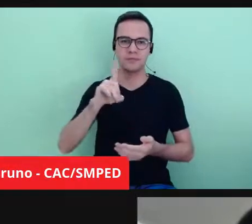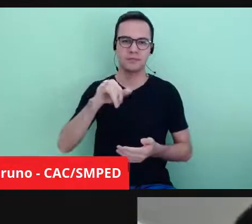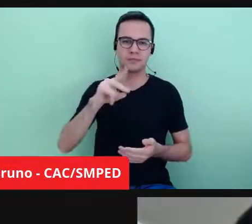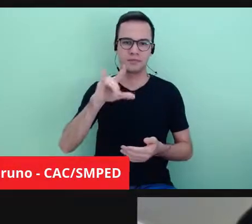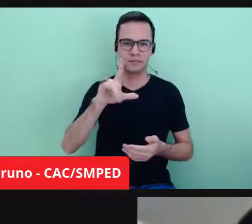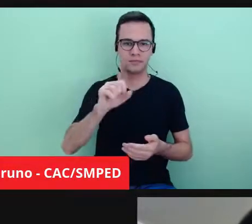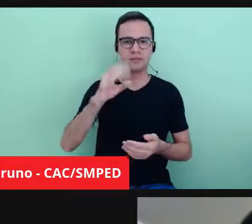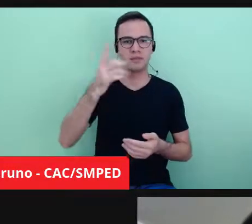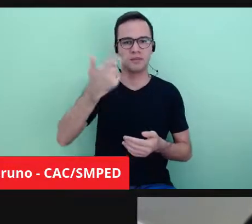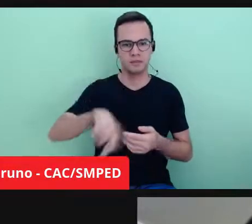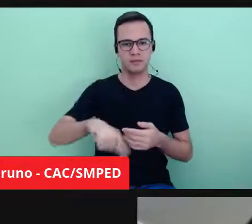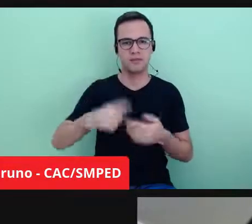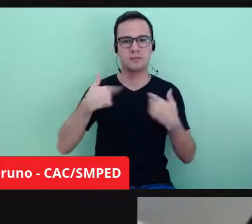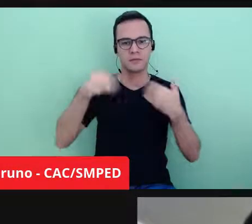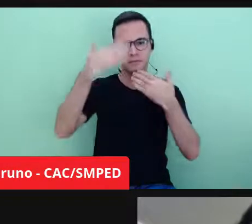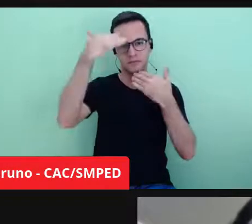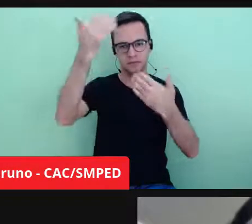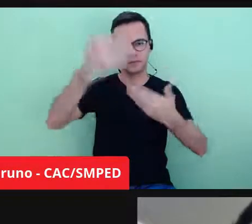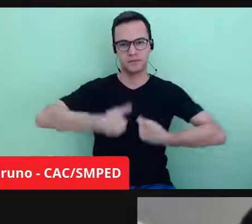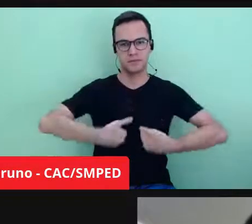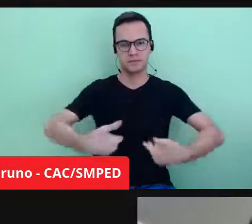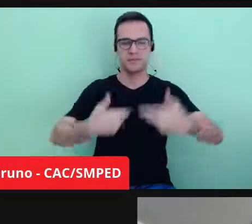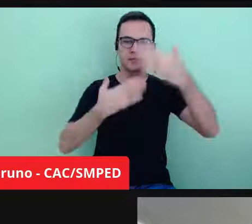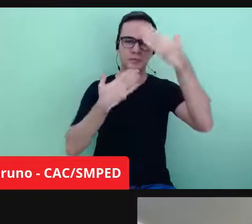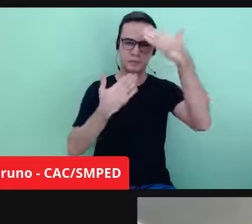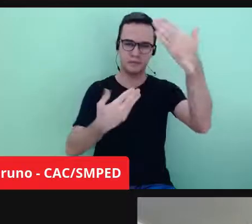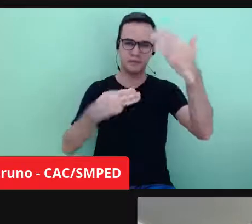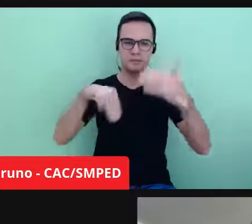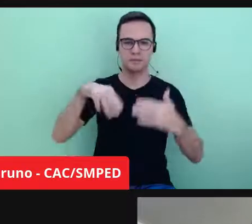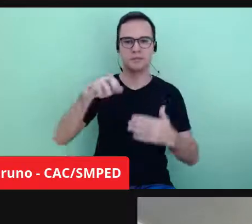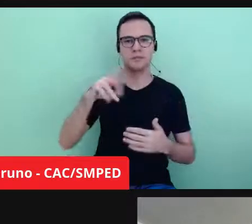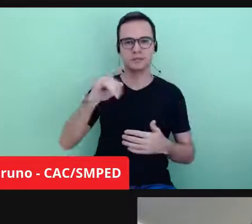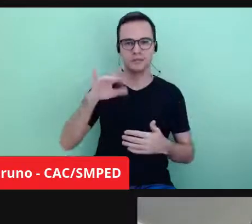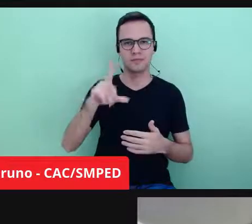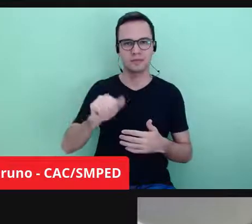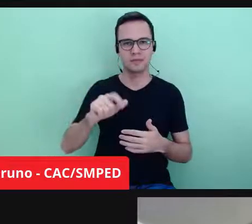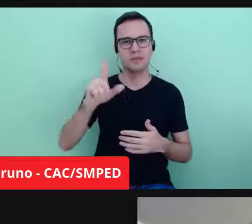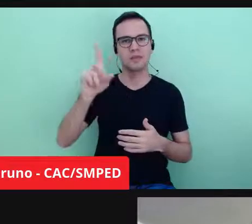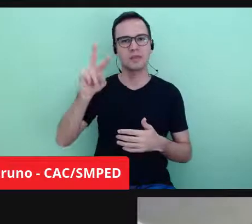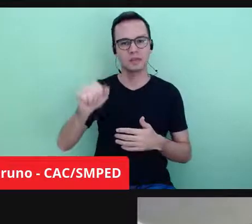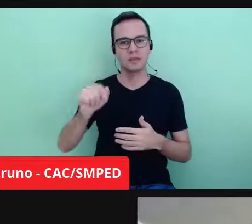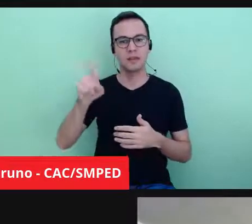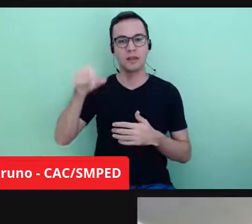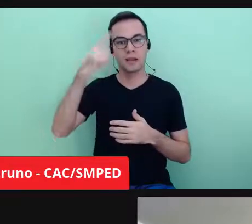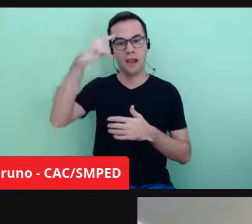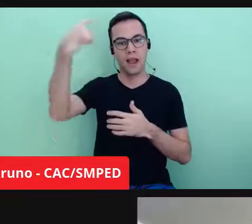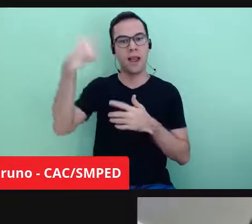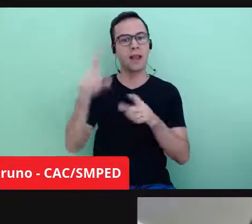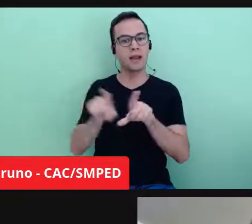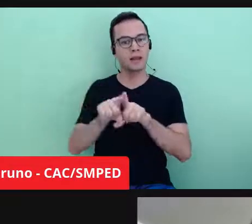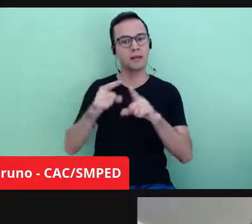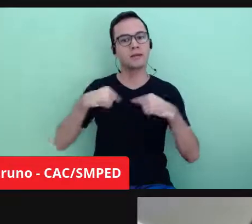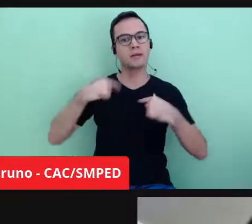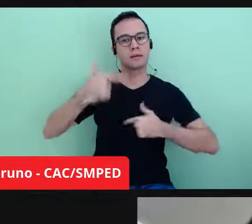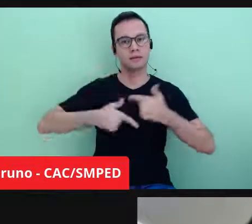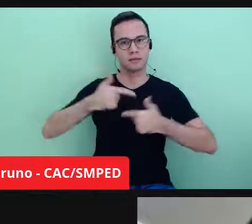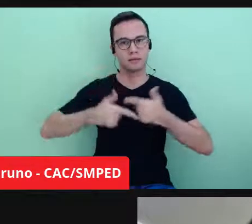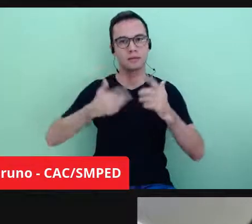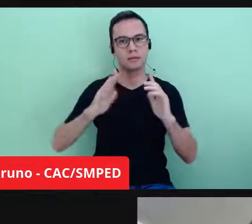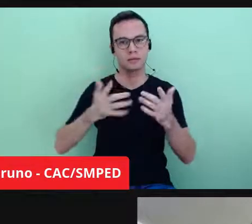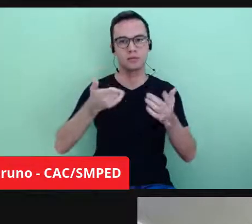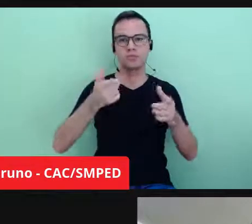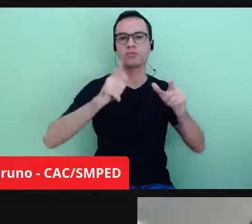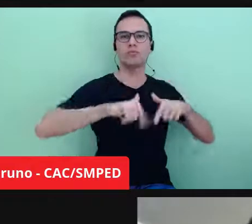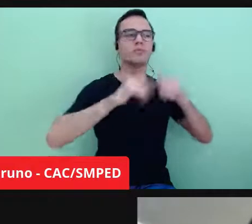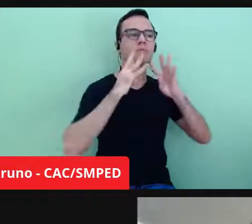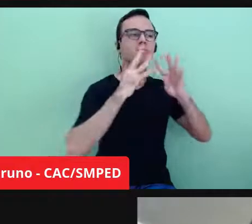obrigada mais uma vez pelo espaço. Obrigado, Marinalva, foi muito importante. E eu acabei de lembrar que eu trabalhei em praça de